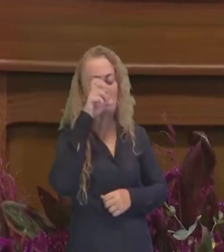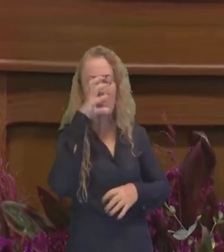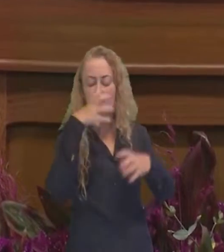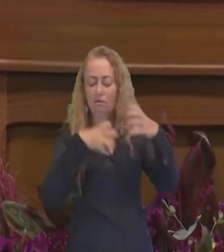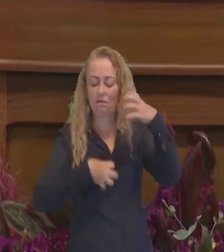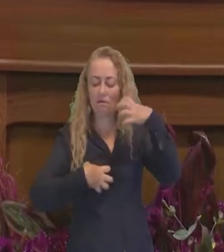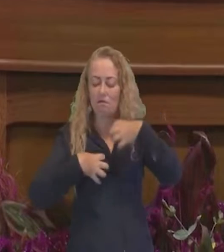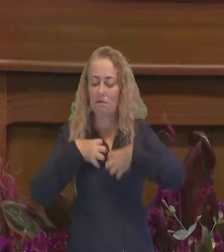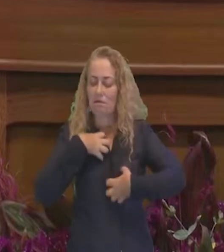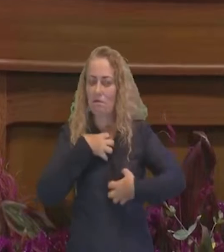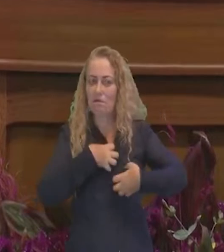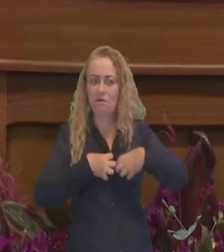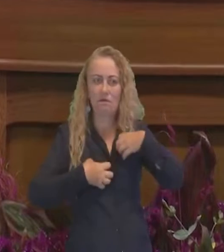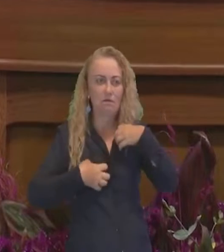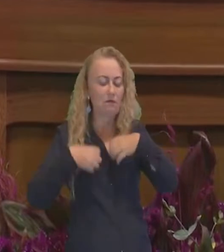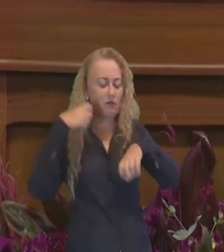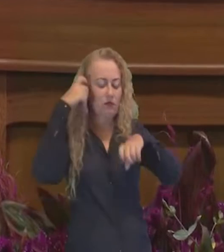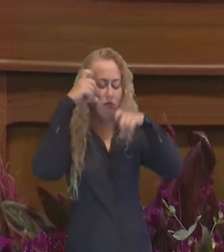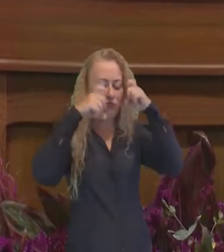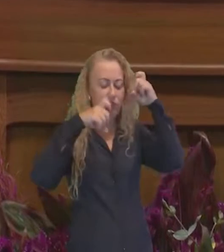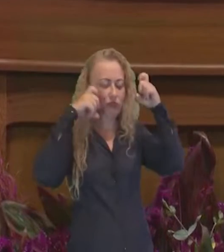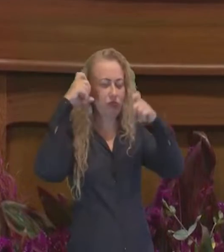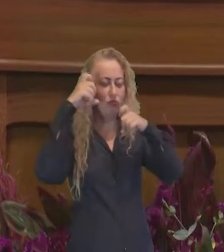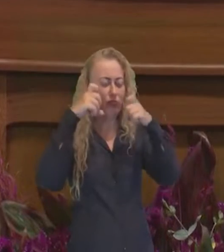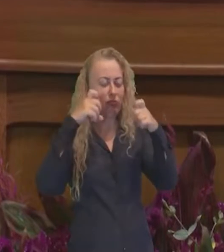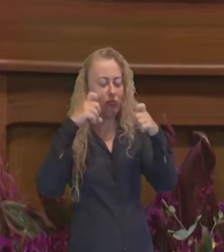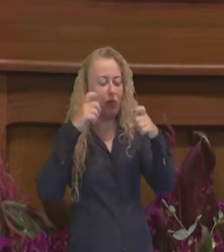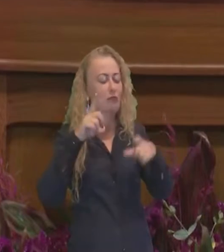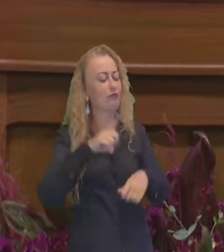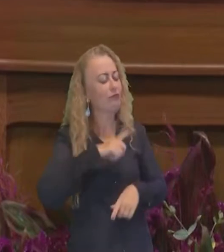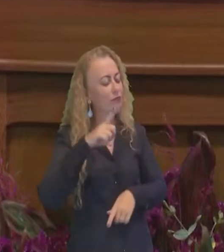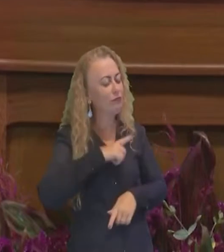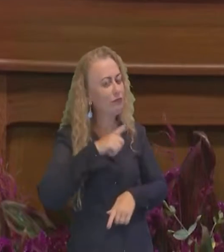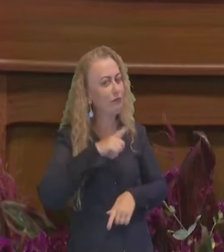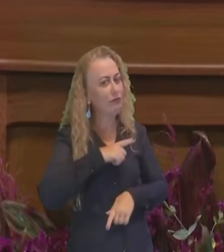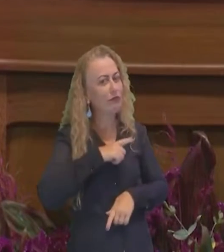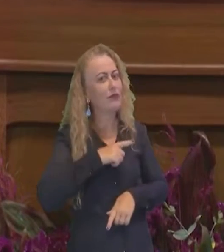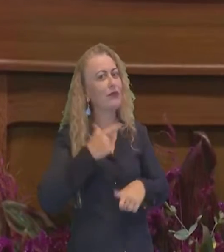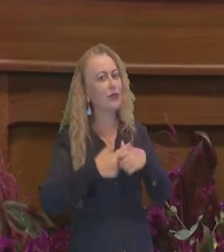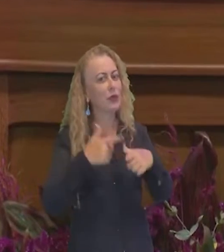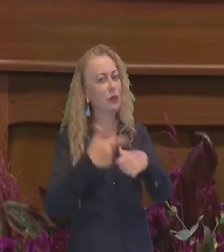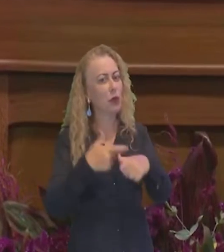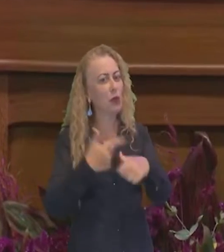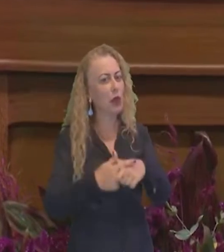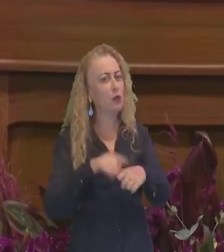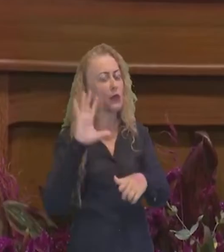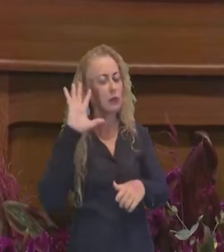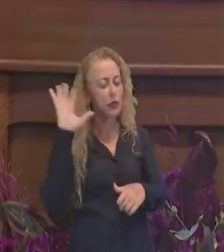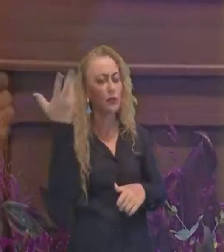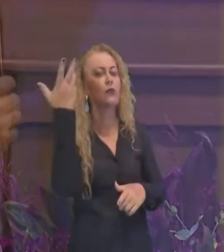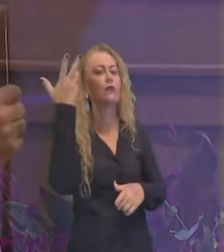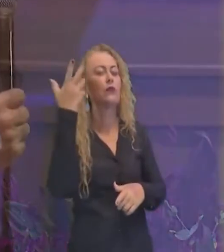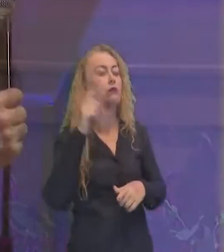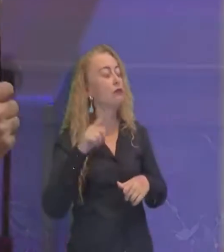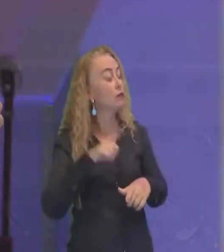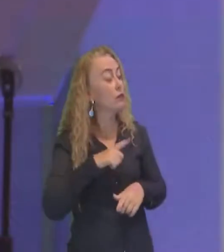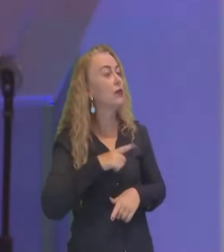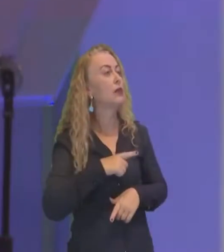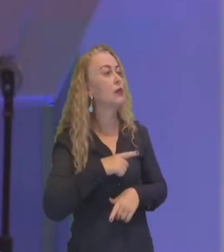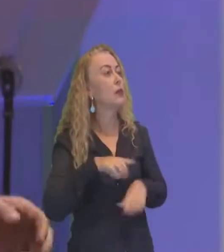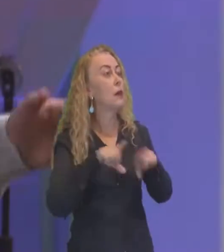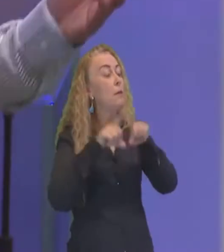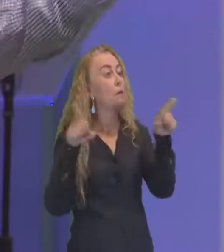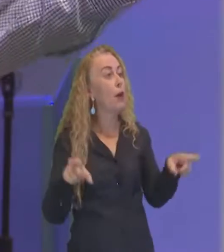preocupado, você tem contas para pagar, você tem tanta coisa para realizar, mas nessa